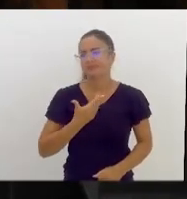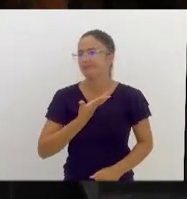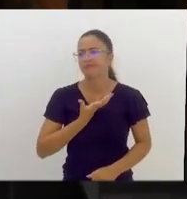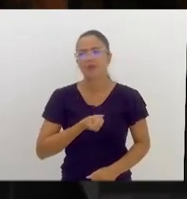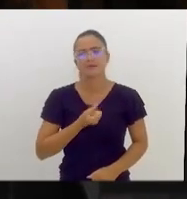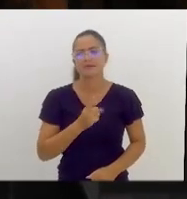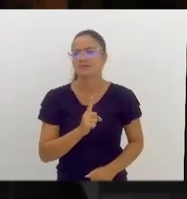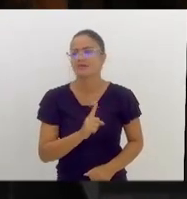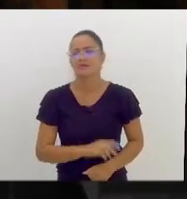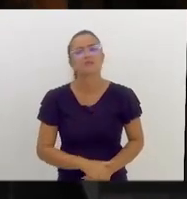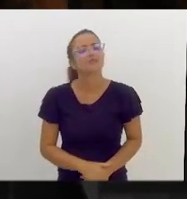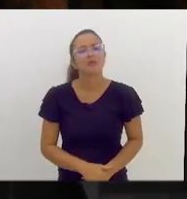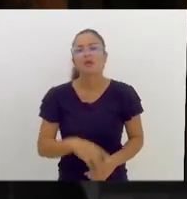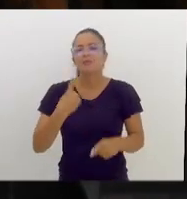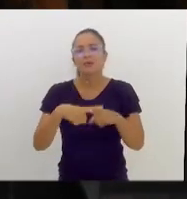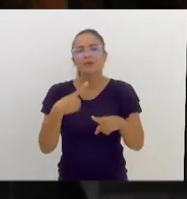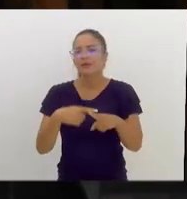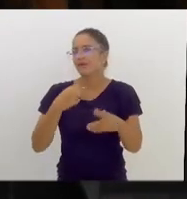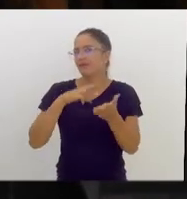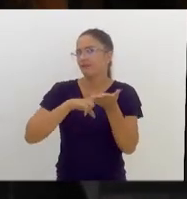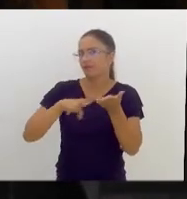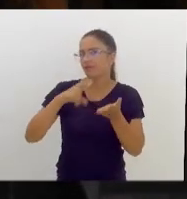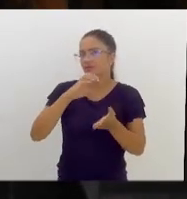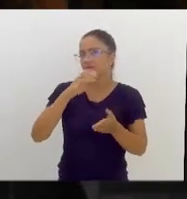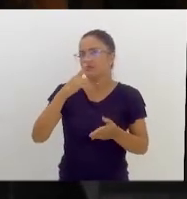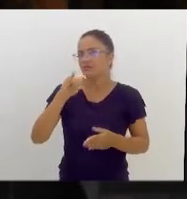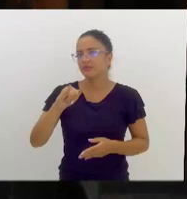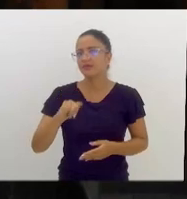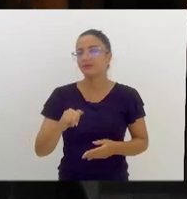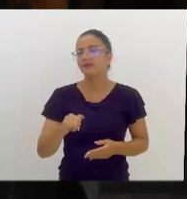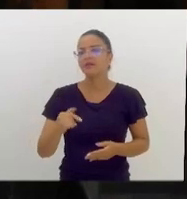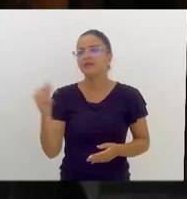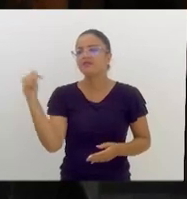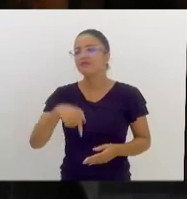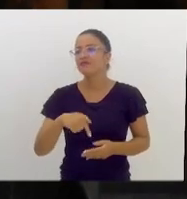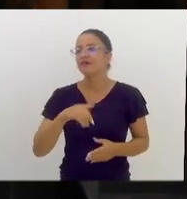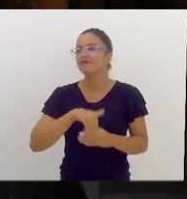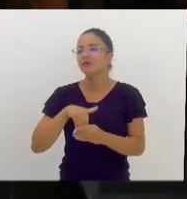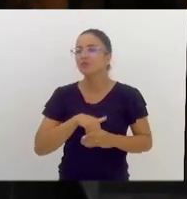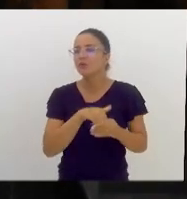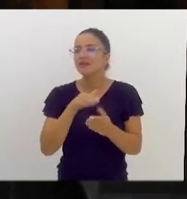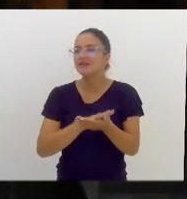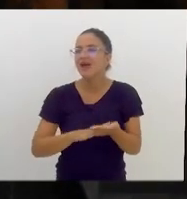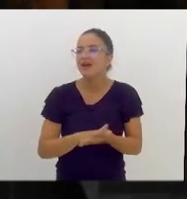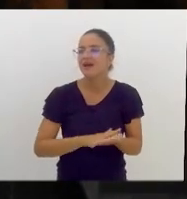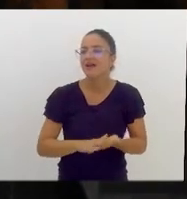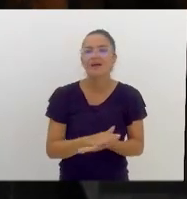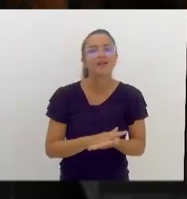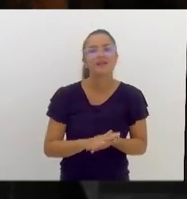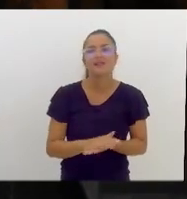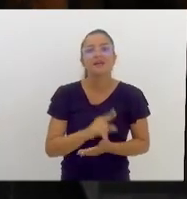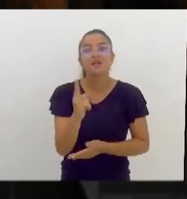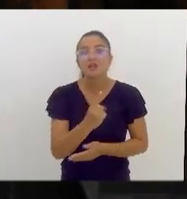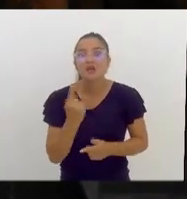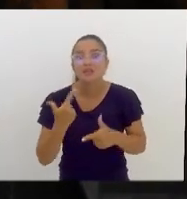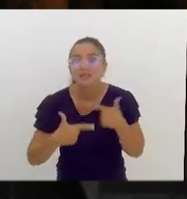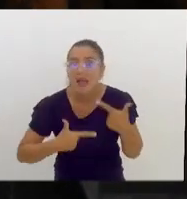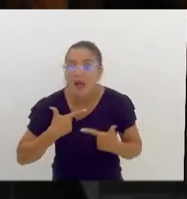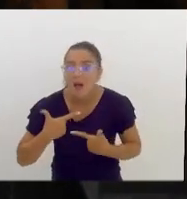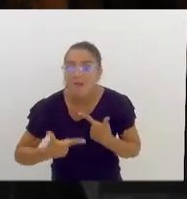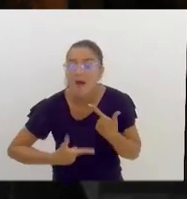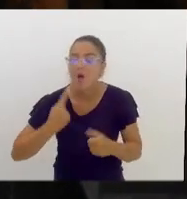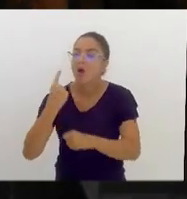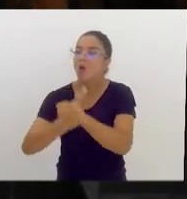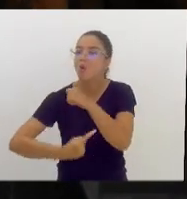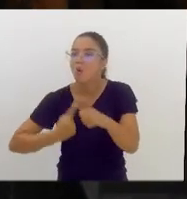Assembleia Legislativa, um relatório de CPI não seja votado em plenário. O trabalho que a gente teve durante mais de um ano